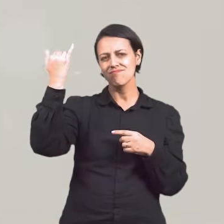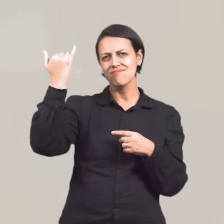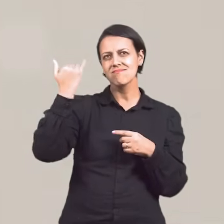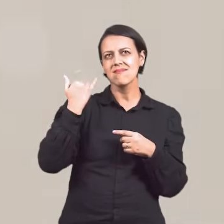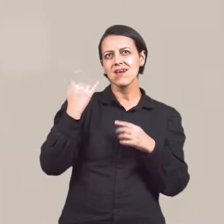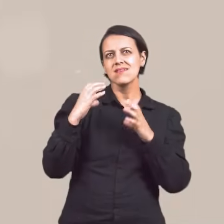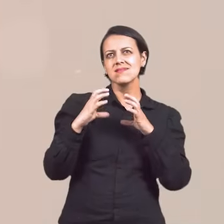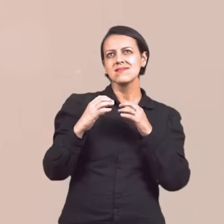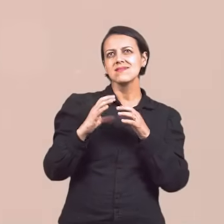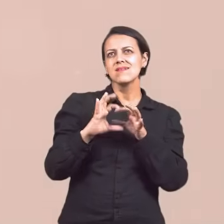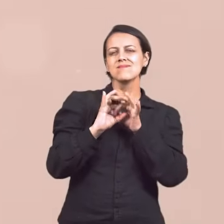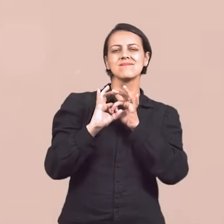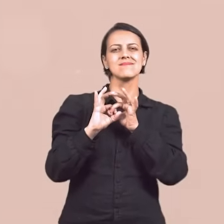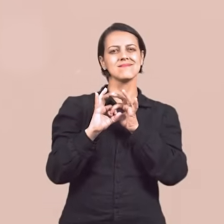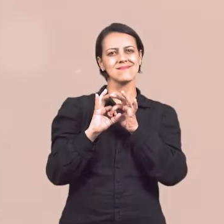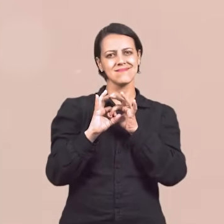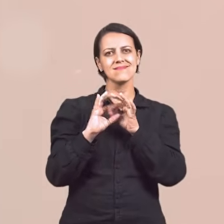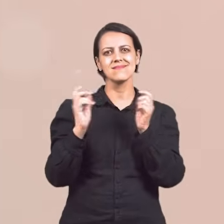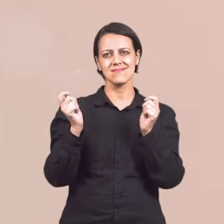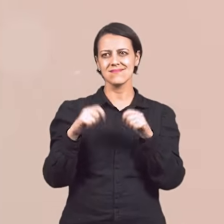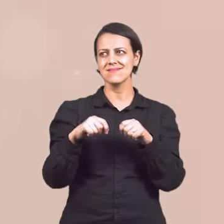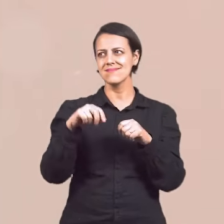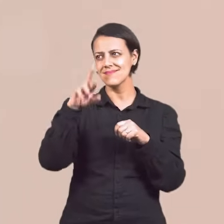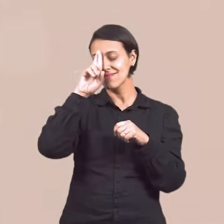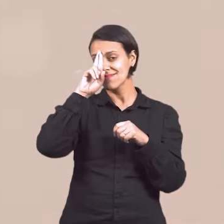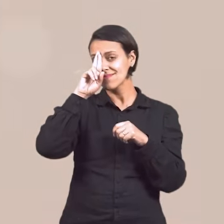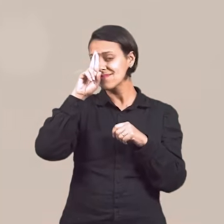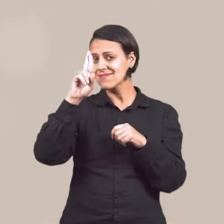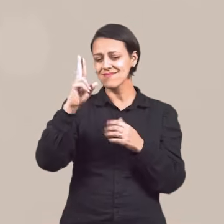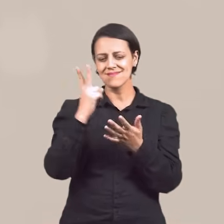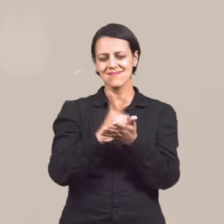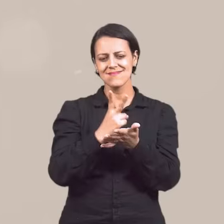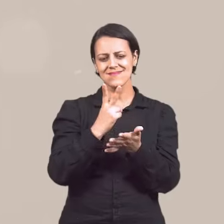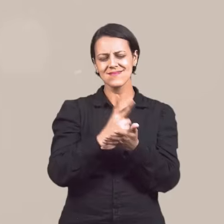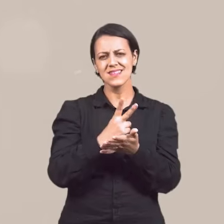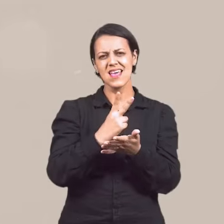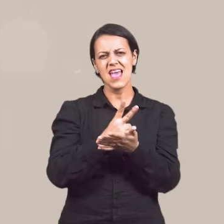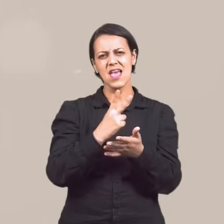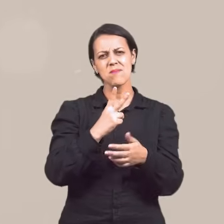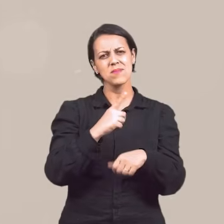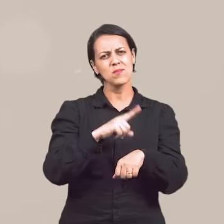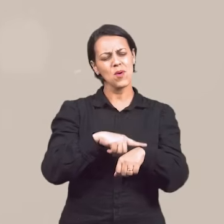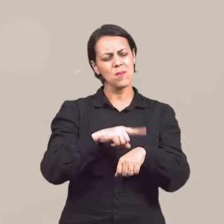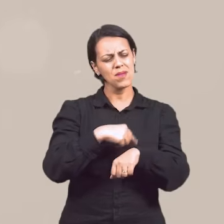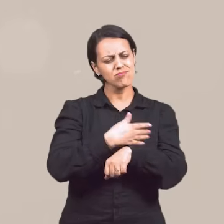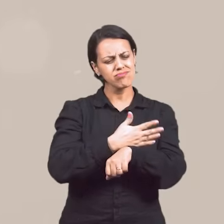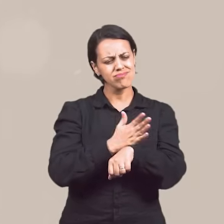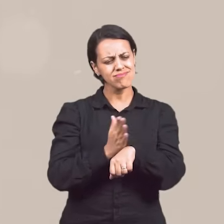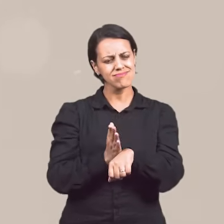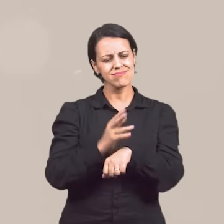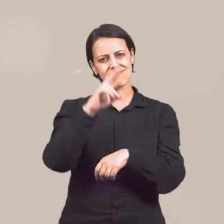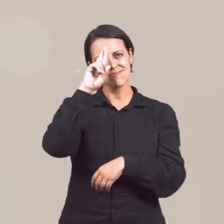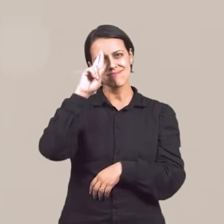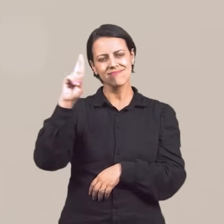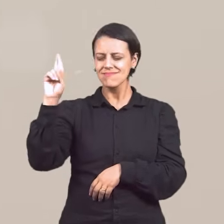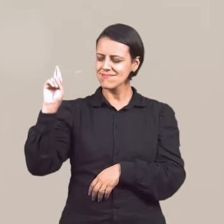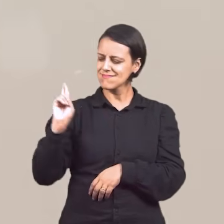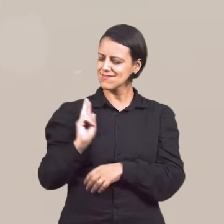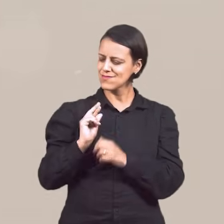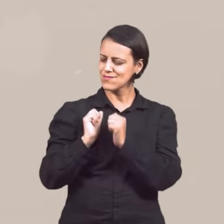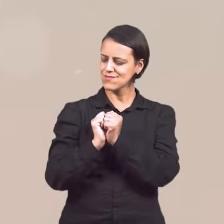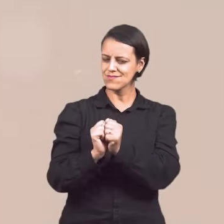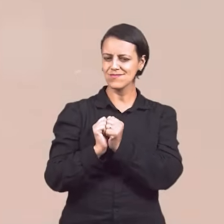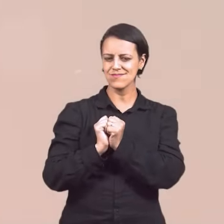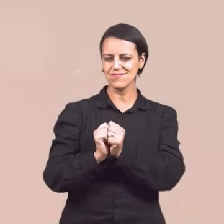gente sente a presença do Senhor, porque o Senhor está conosco.